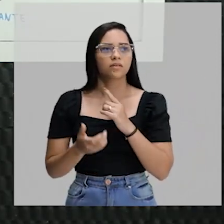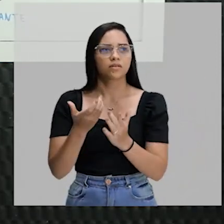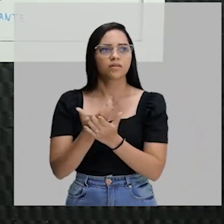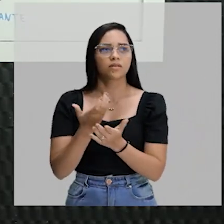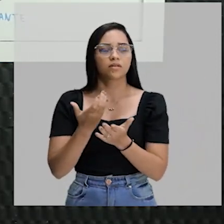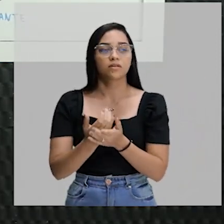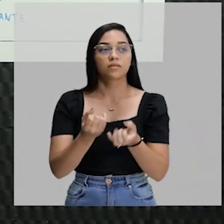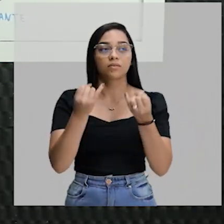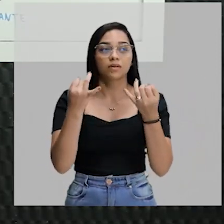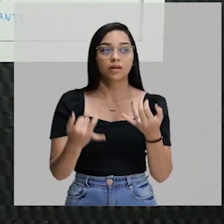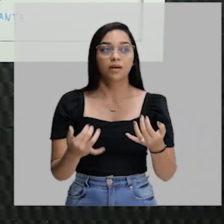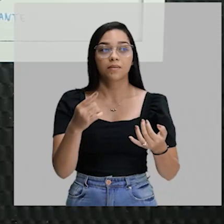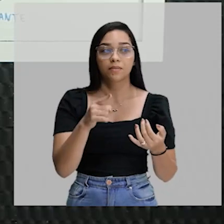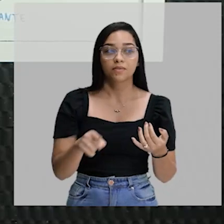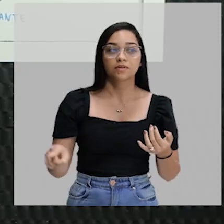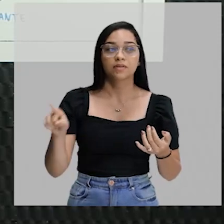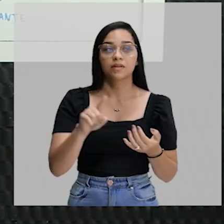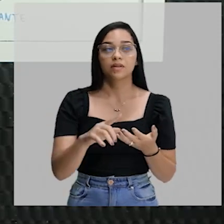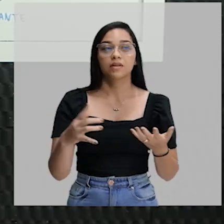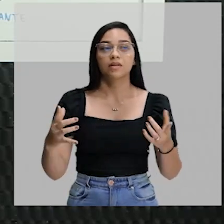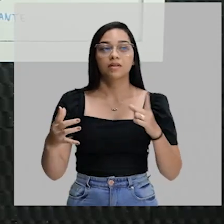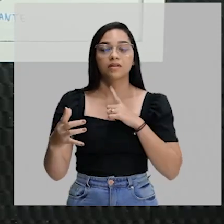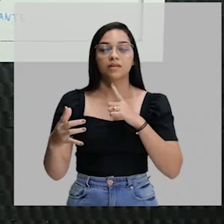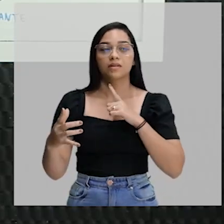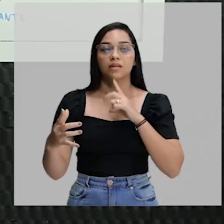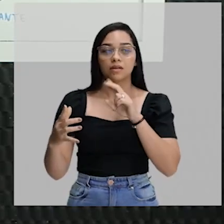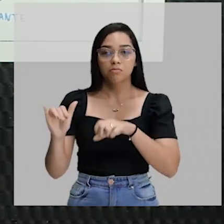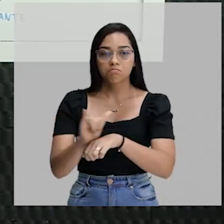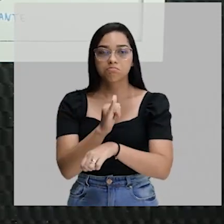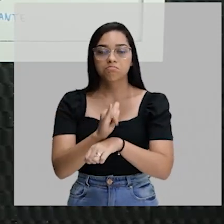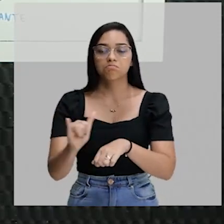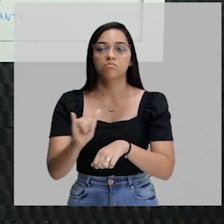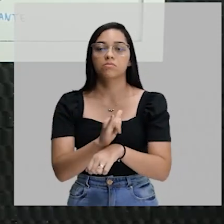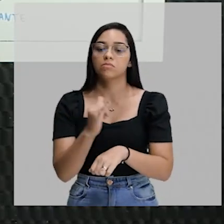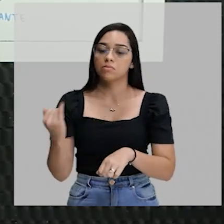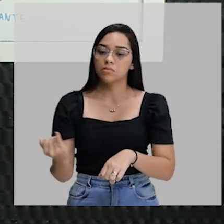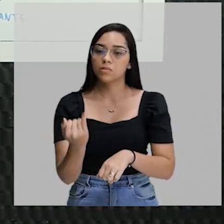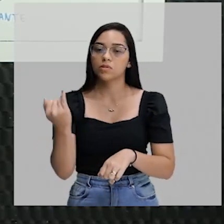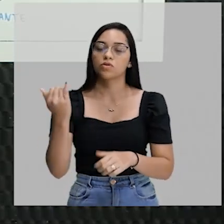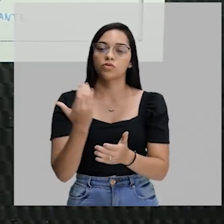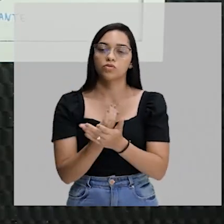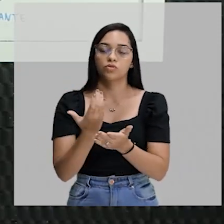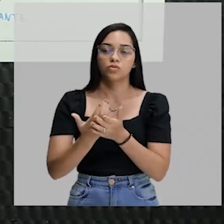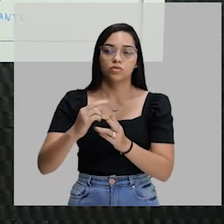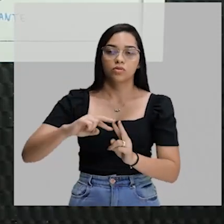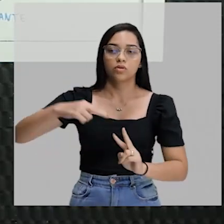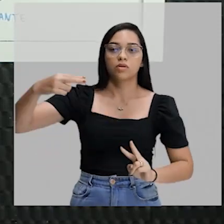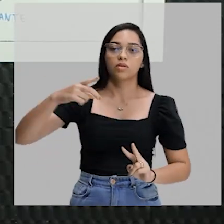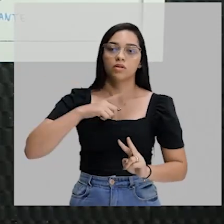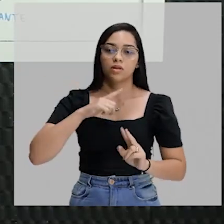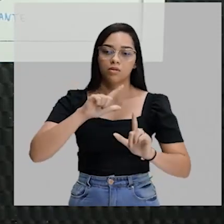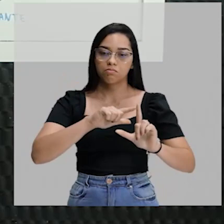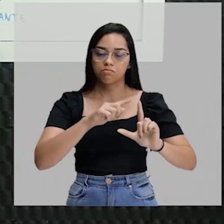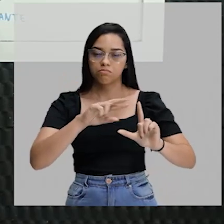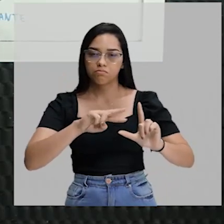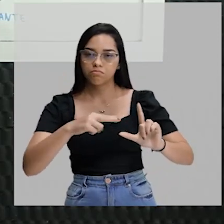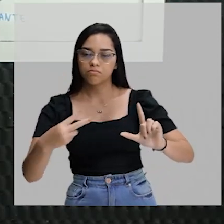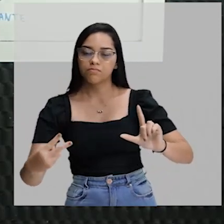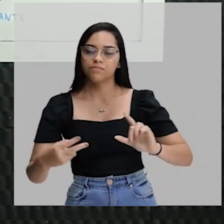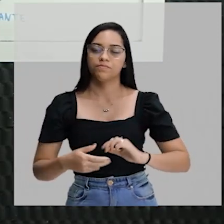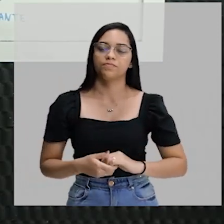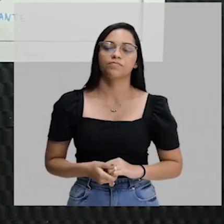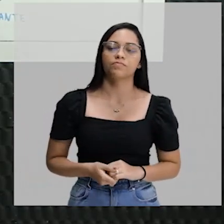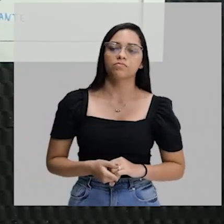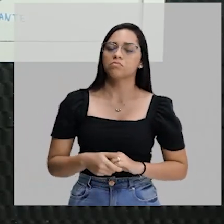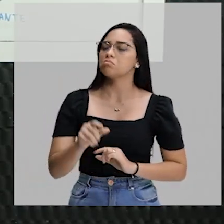e explicar para vocês sobre essa ferramenta tão importante de estudo da genética, que são os heredogramas, tá?